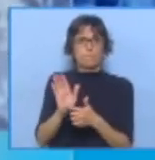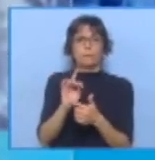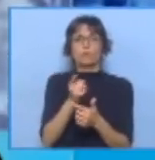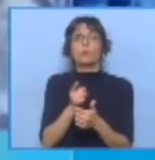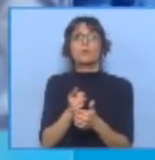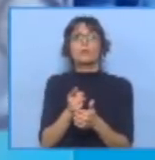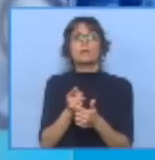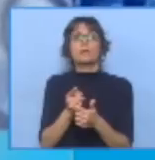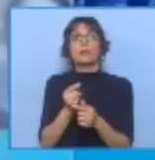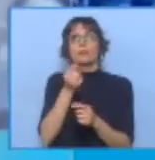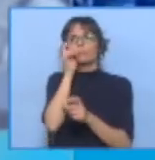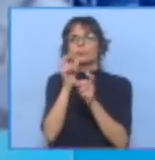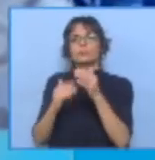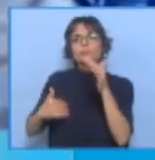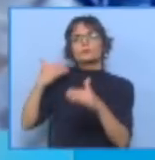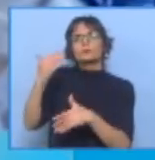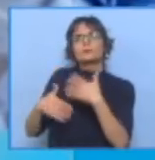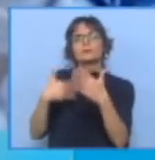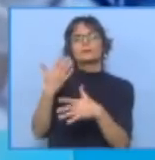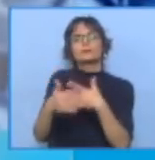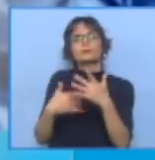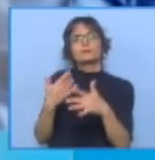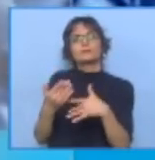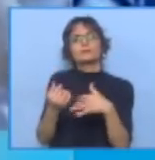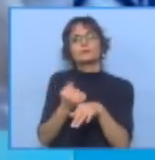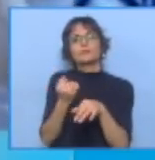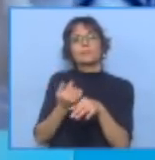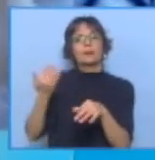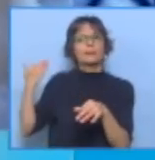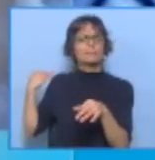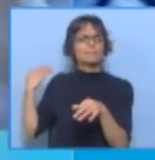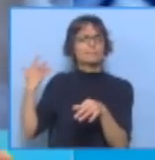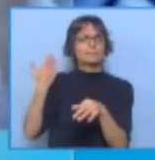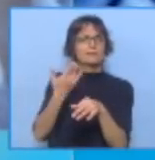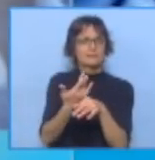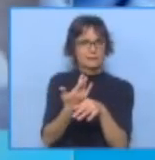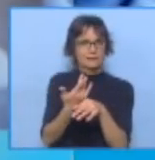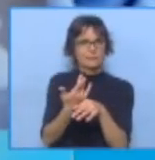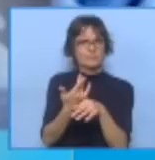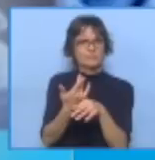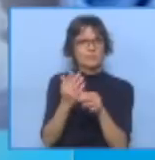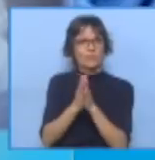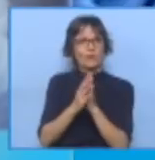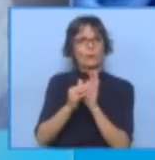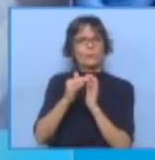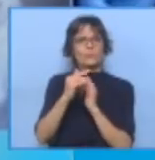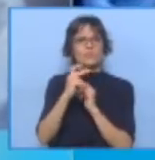um continuador de São Francisco na aproximação e no diálogo para podermos